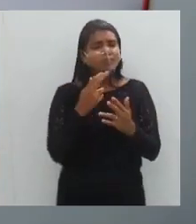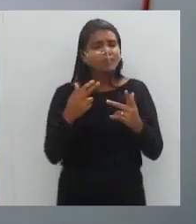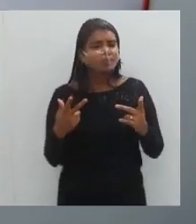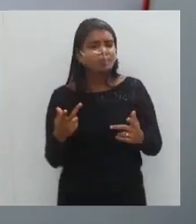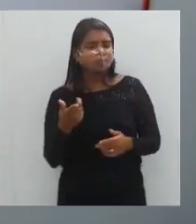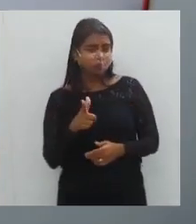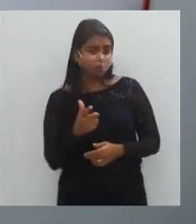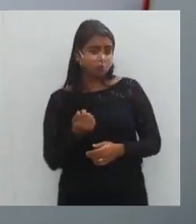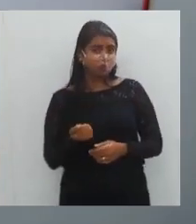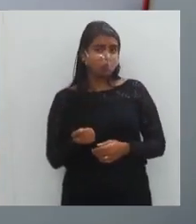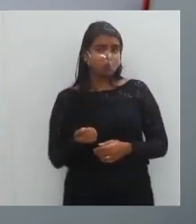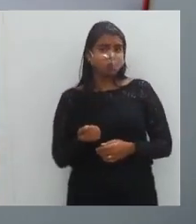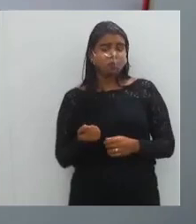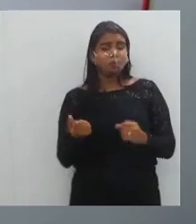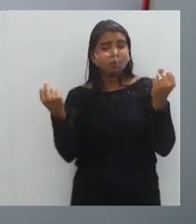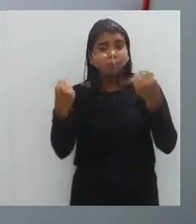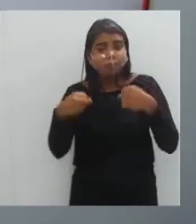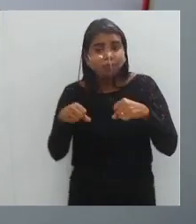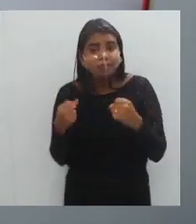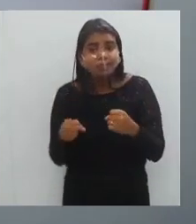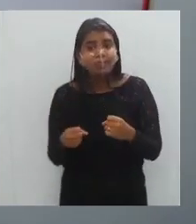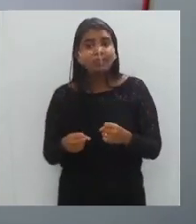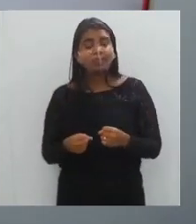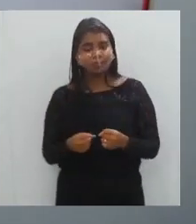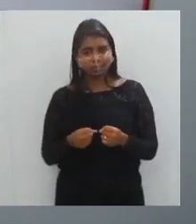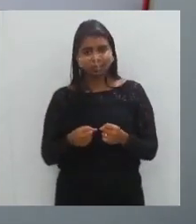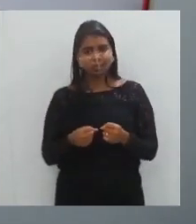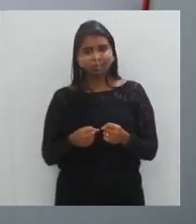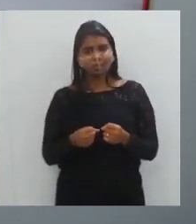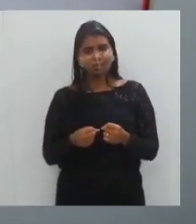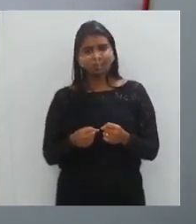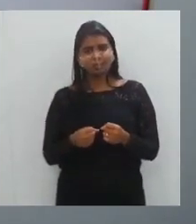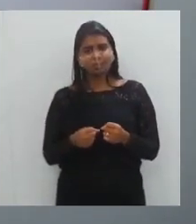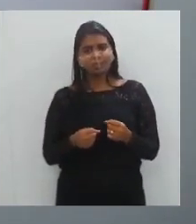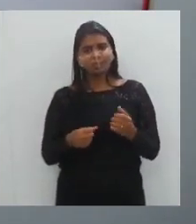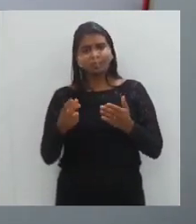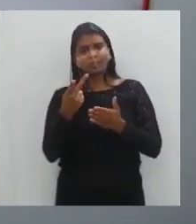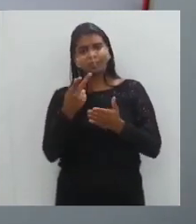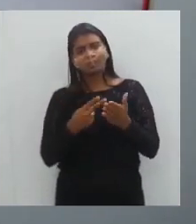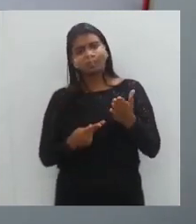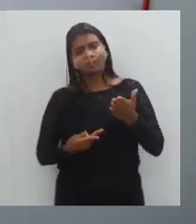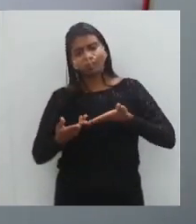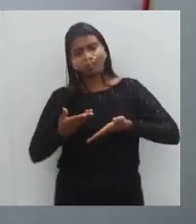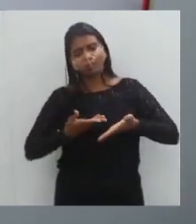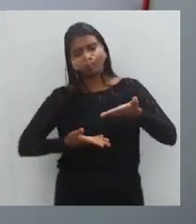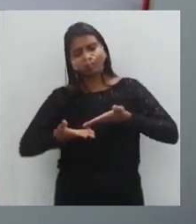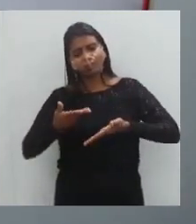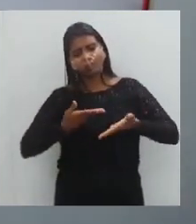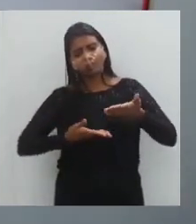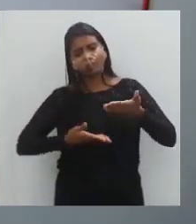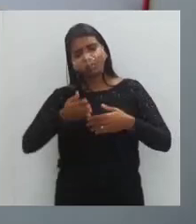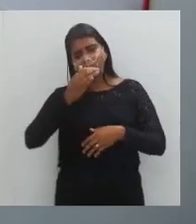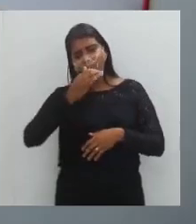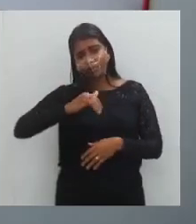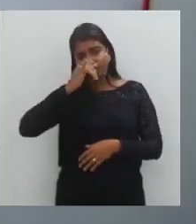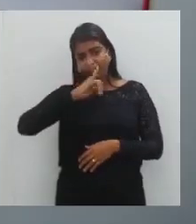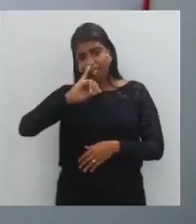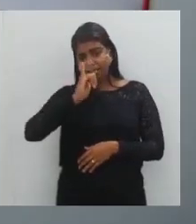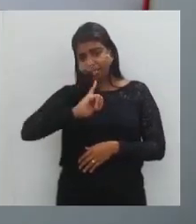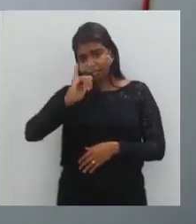isso não necessariamente se configura na participação de um